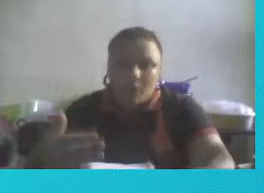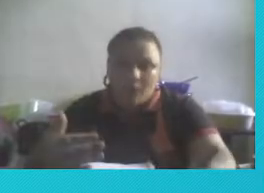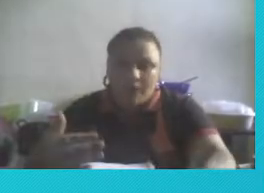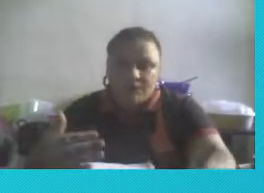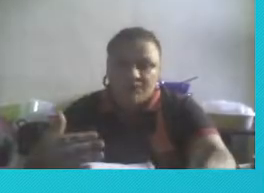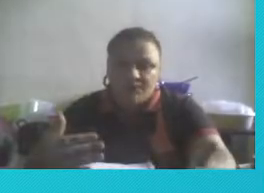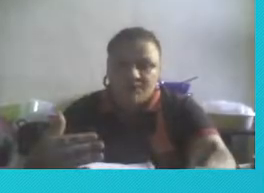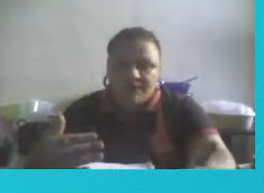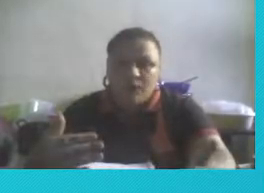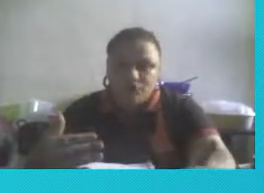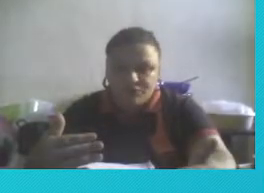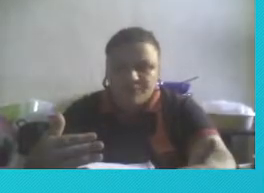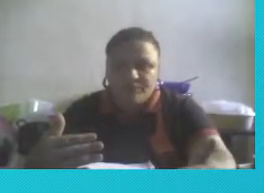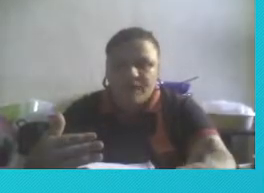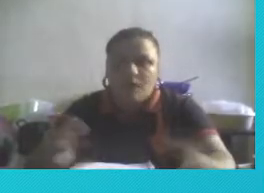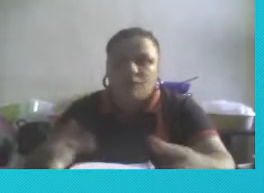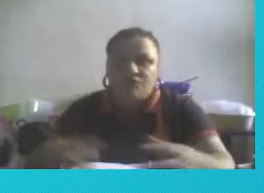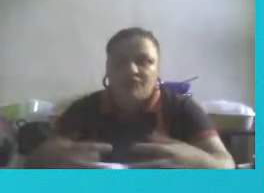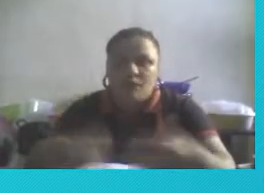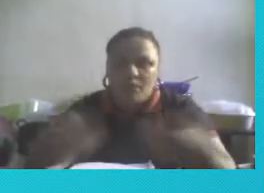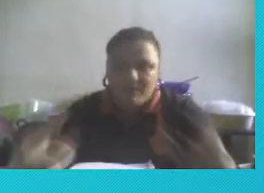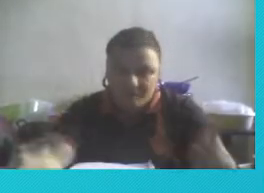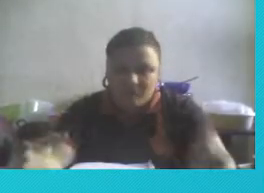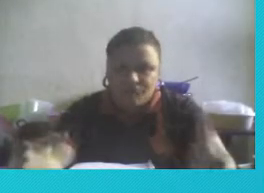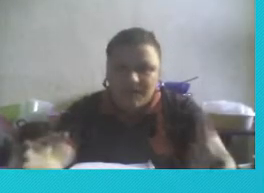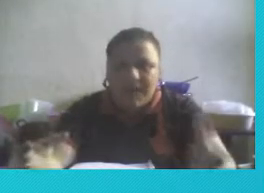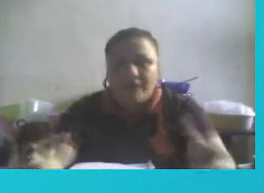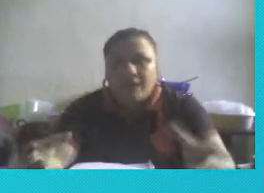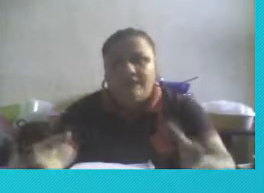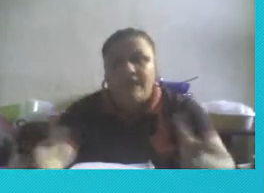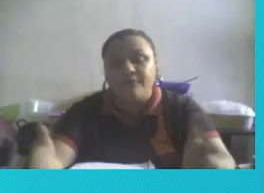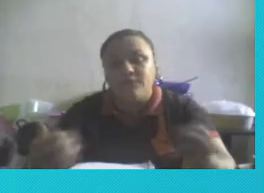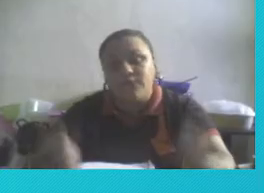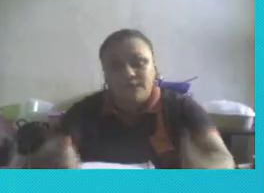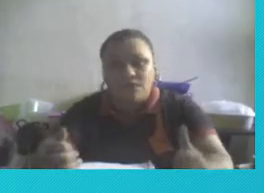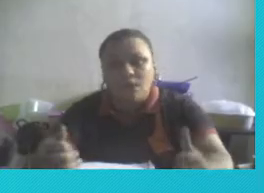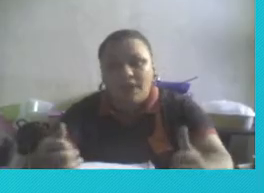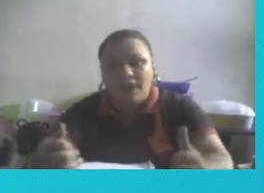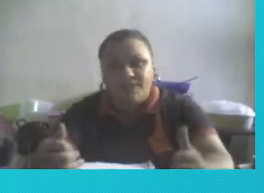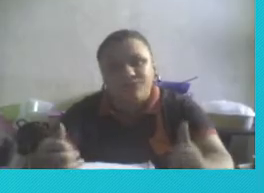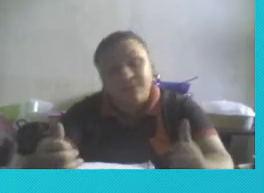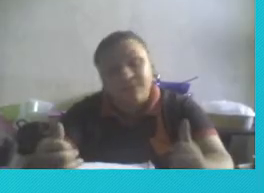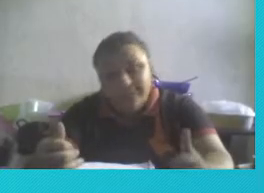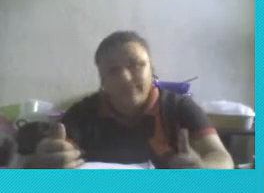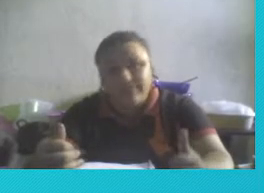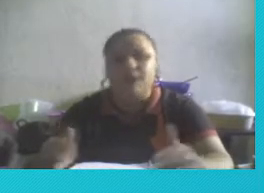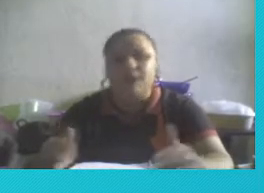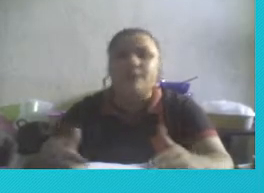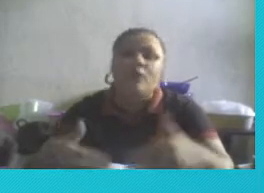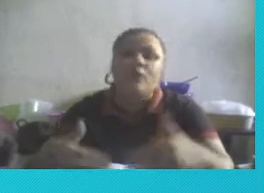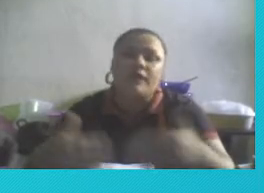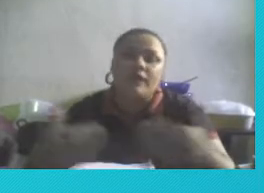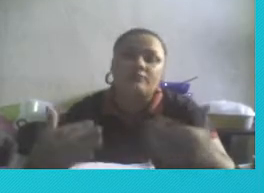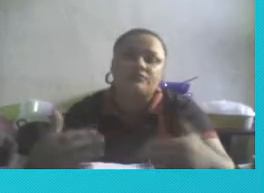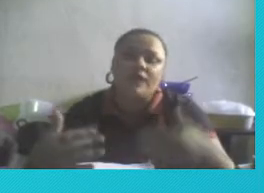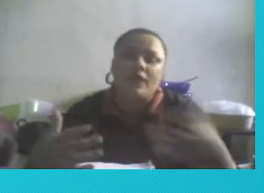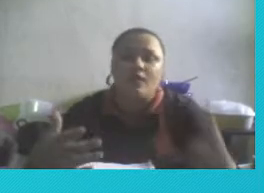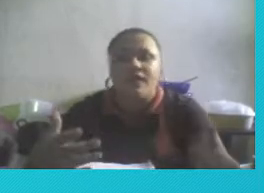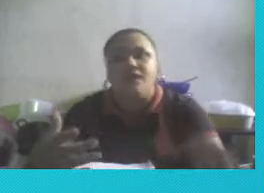Deve-se procurar o sistema de saúde, né, quando está com uma falta de ar, devido a isso que eu acabei de dizer, e